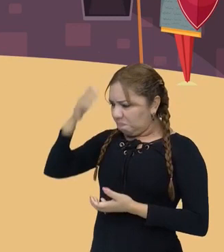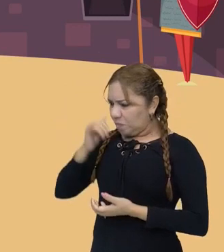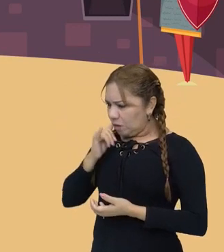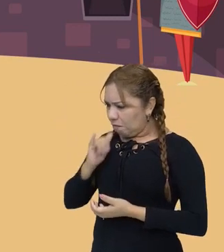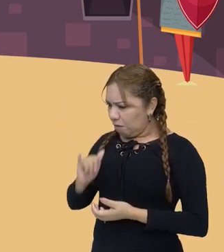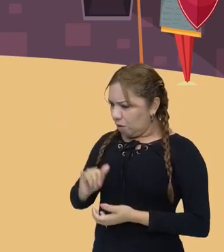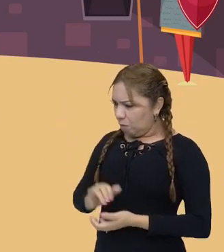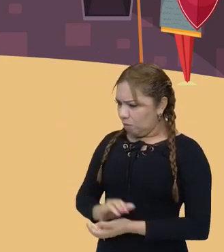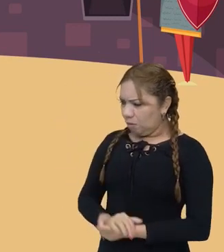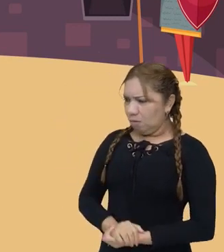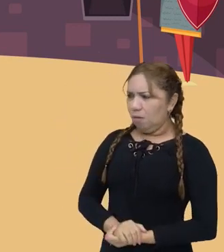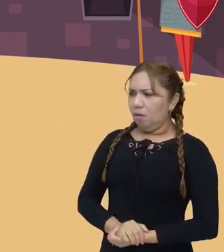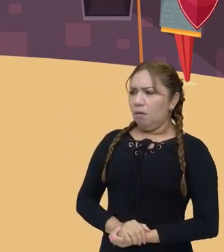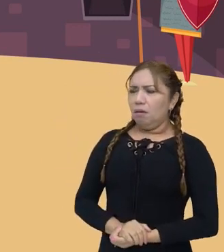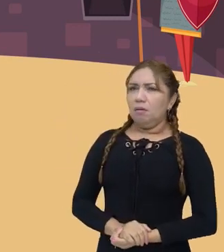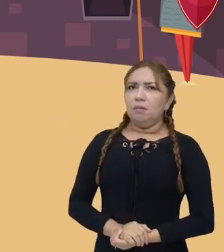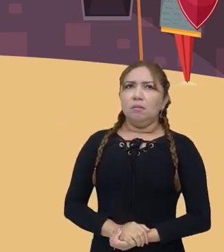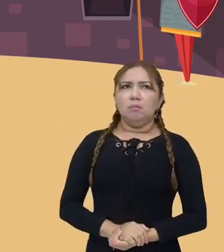ele disse: